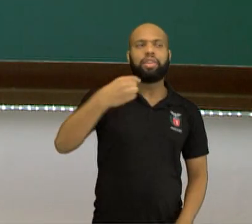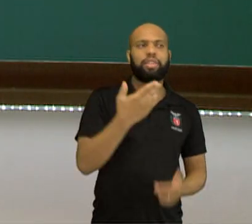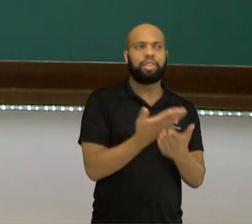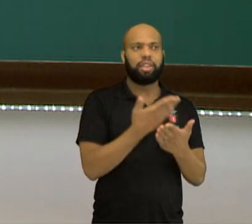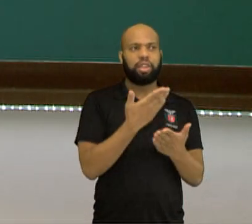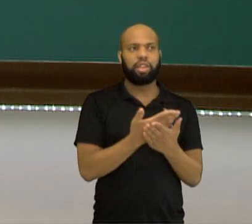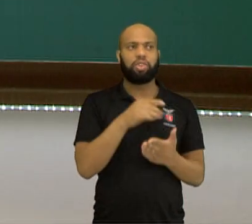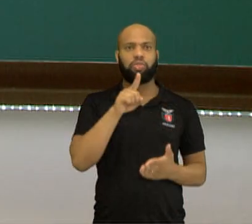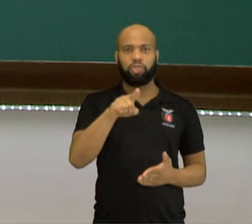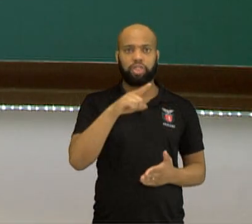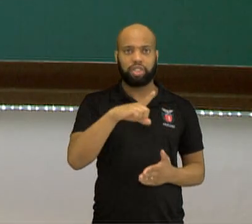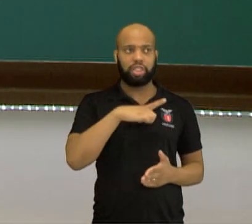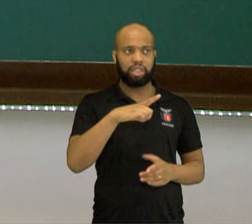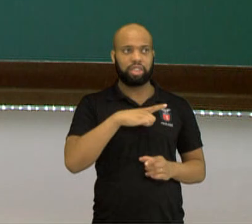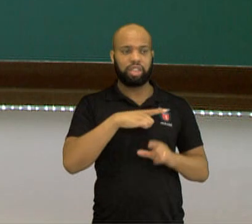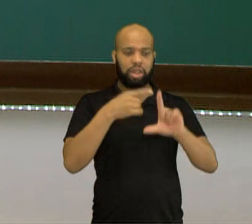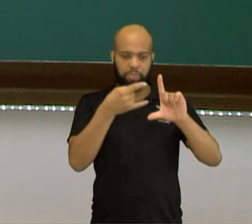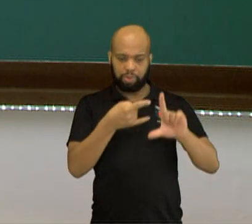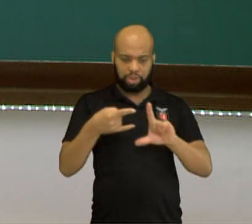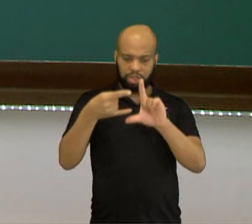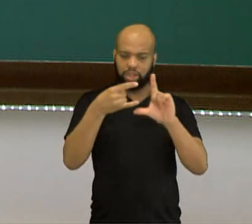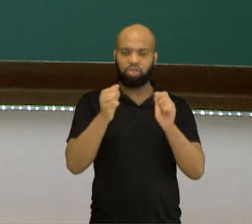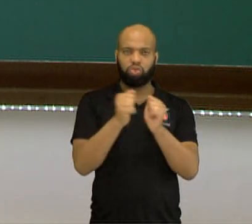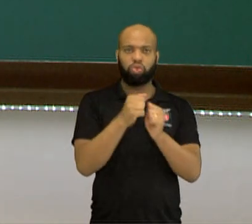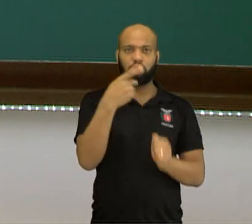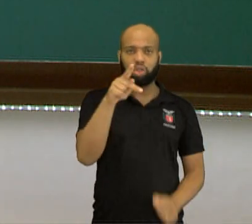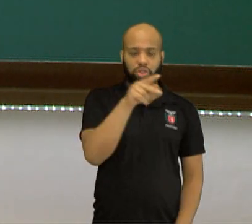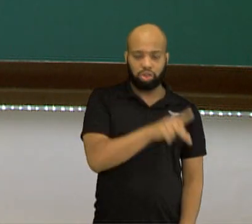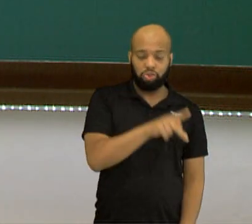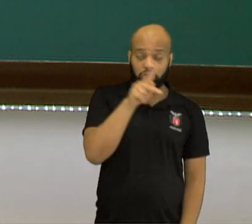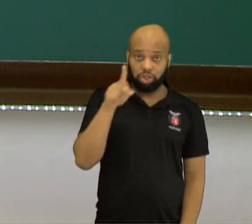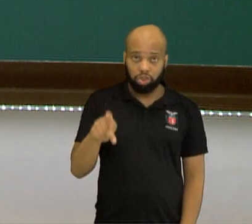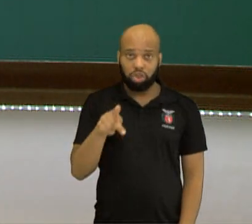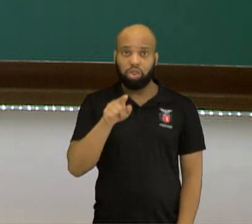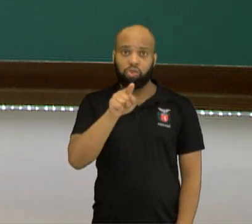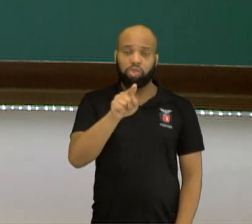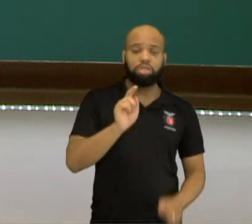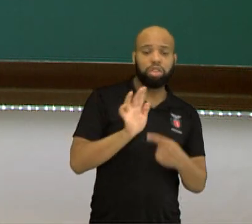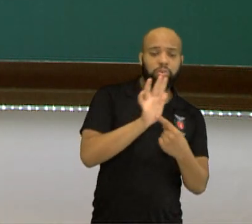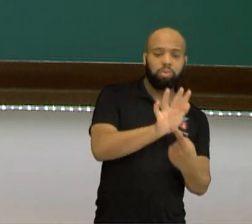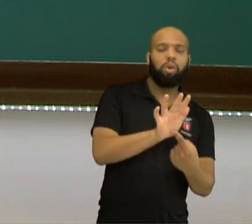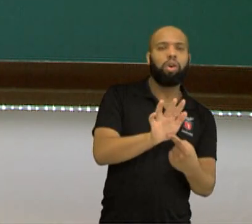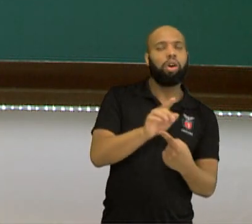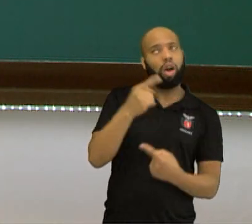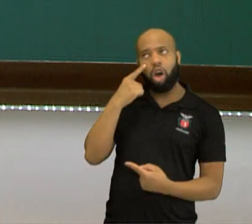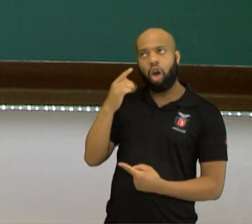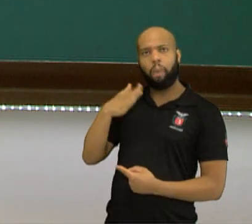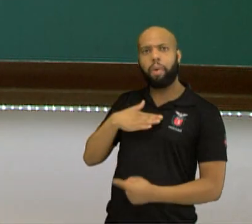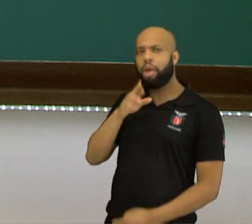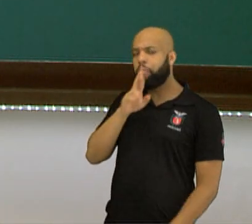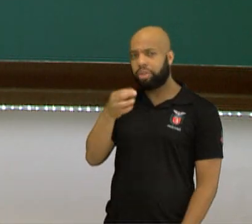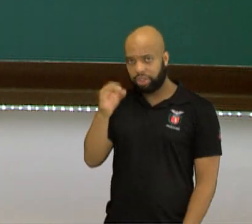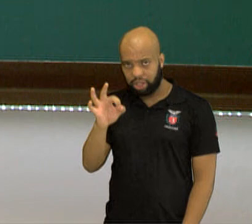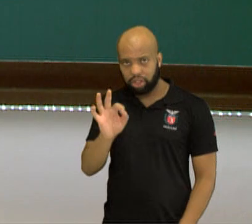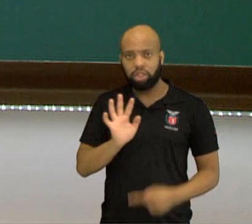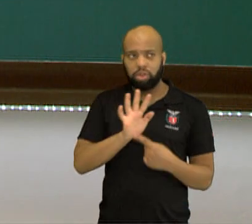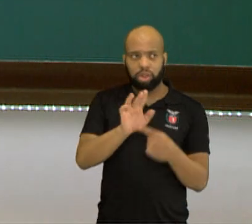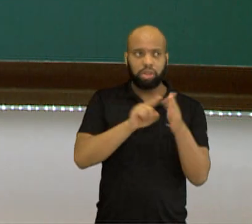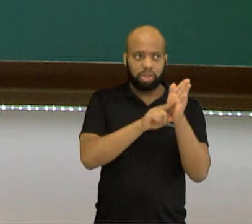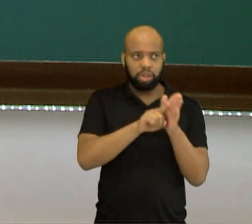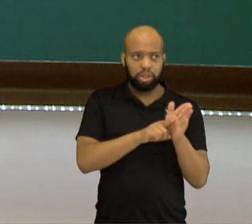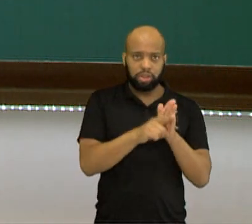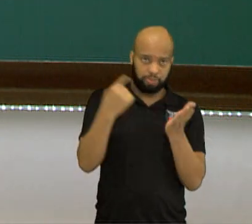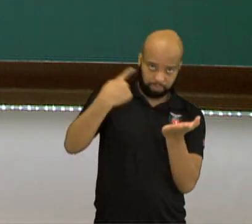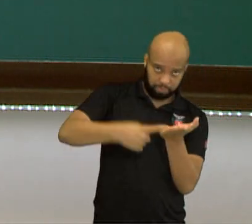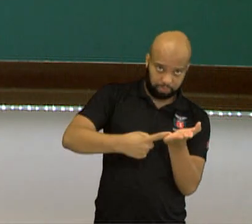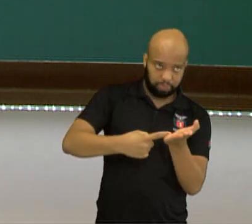que você tiver um Meet com seu professor ou professora, você apresente para ele essa pesquisa,